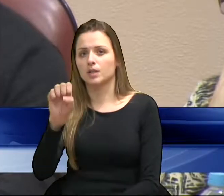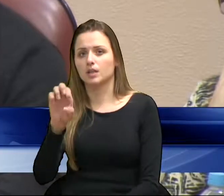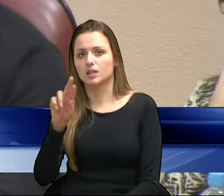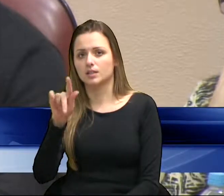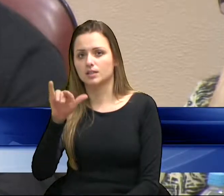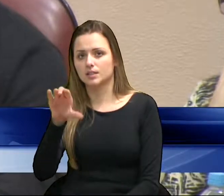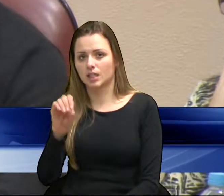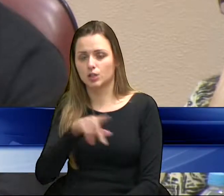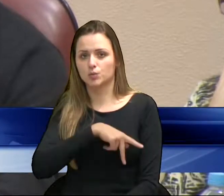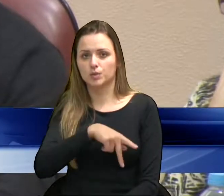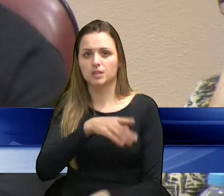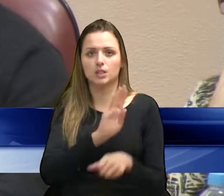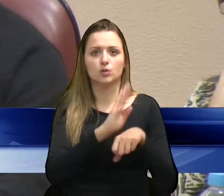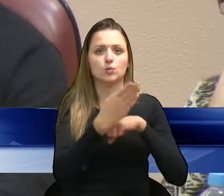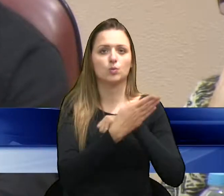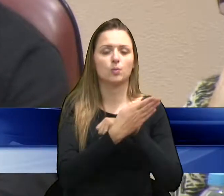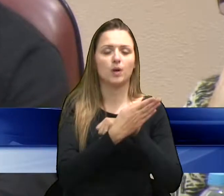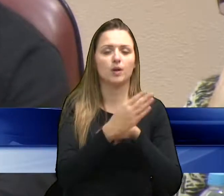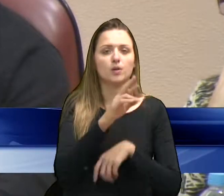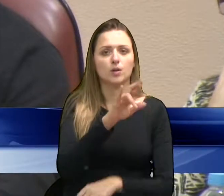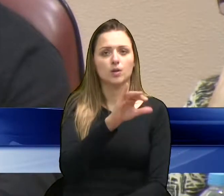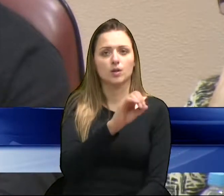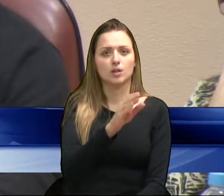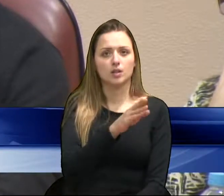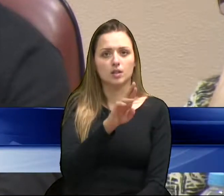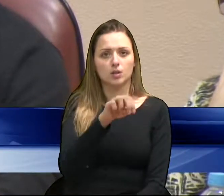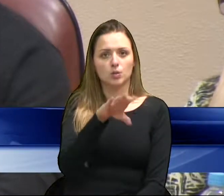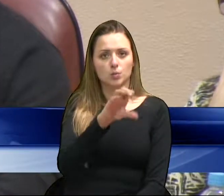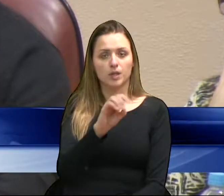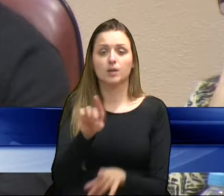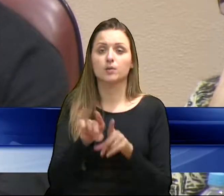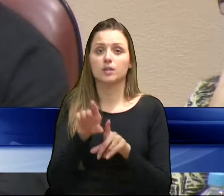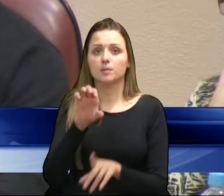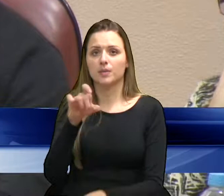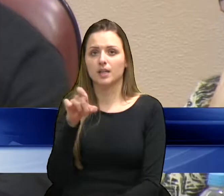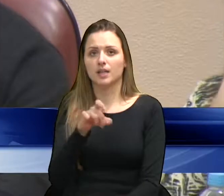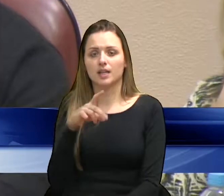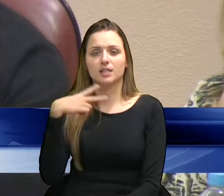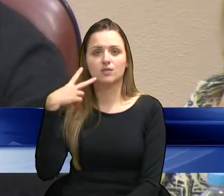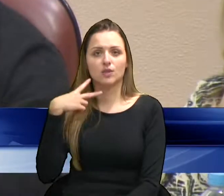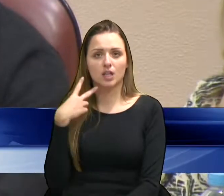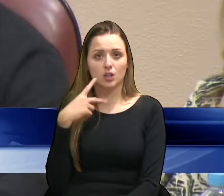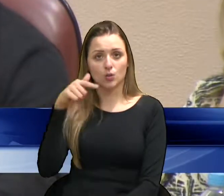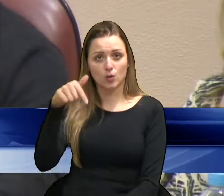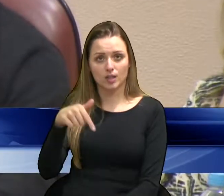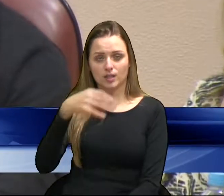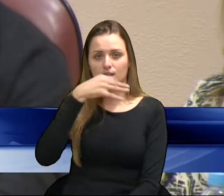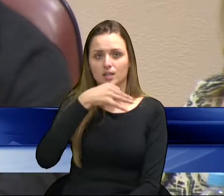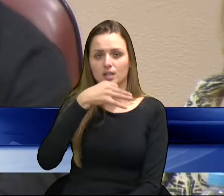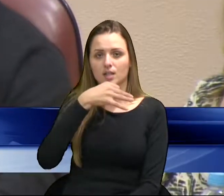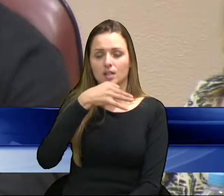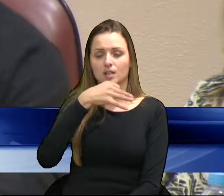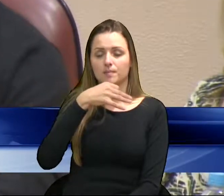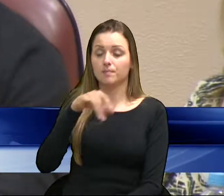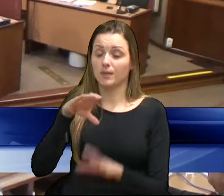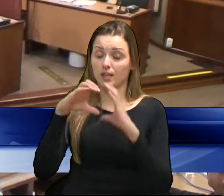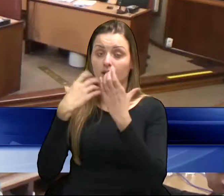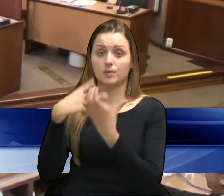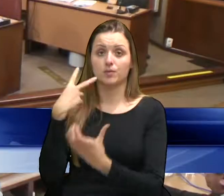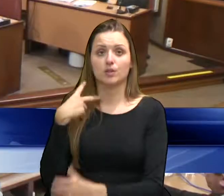presidente do bairro Rio Branco. Temos também o ex-vereador dessa casa, Edson Marchiori, sempre é bem-vindo a esta